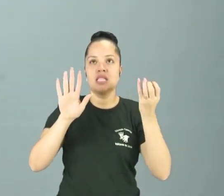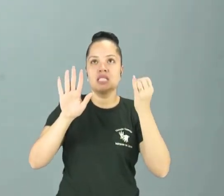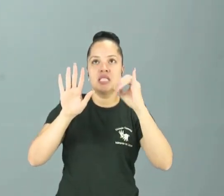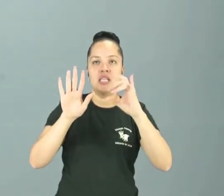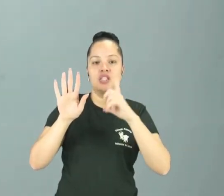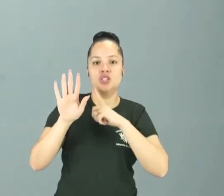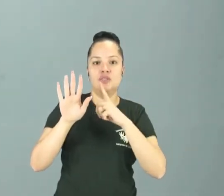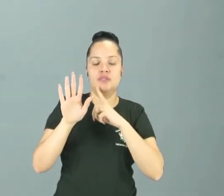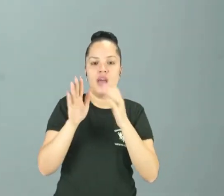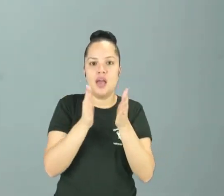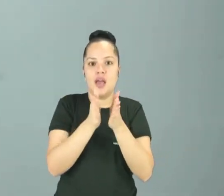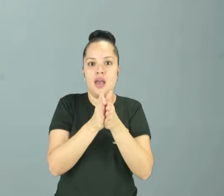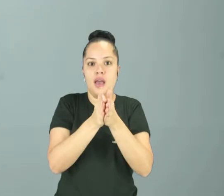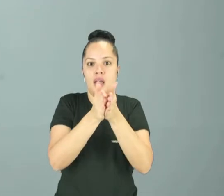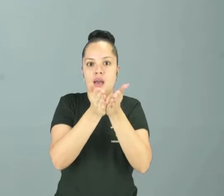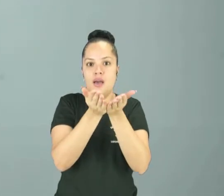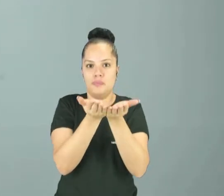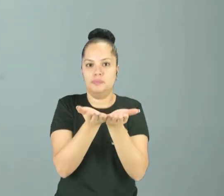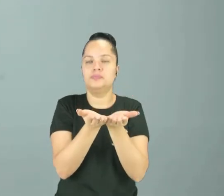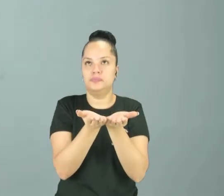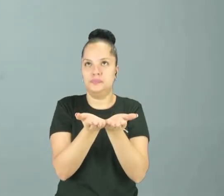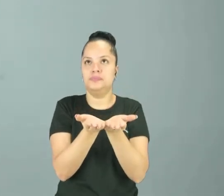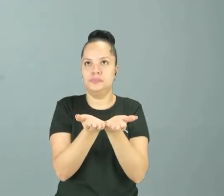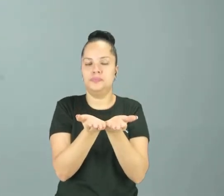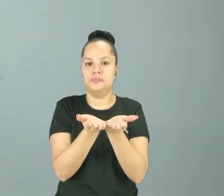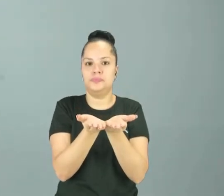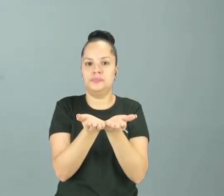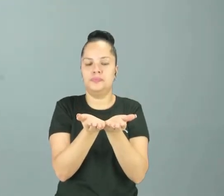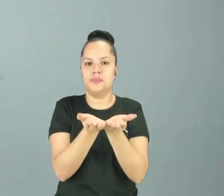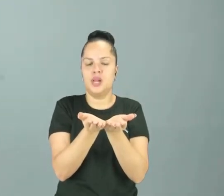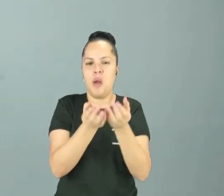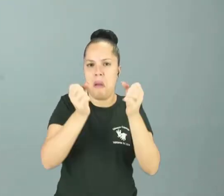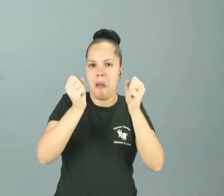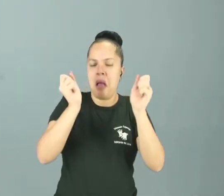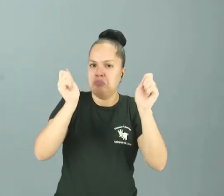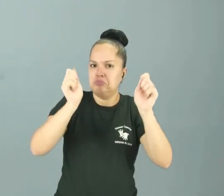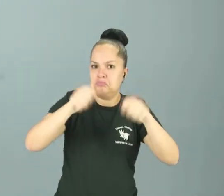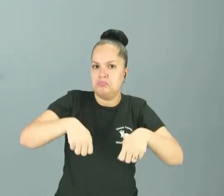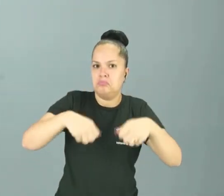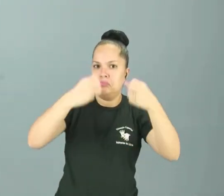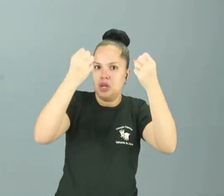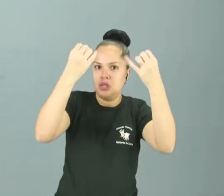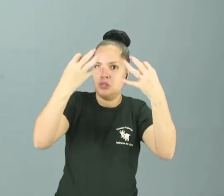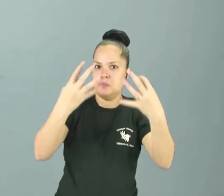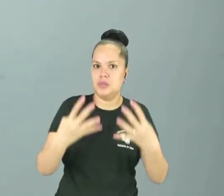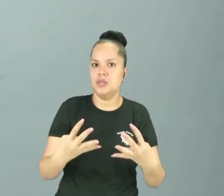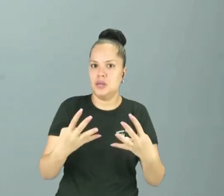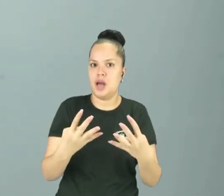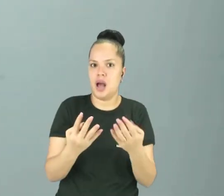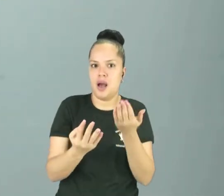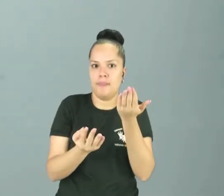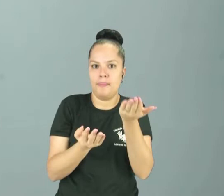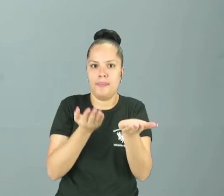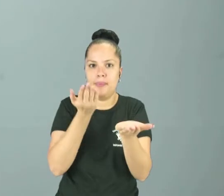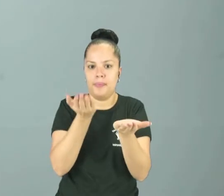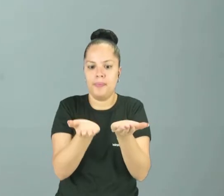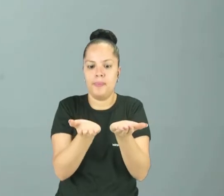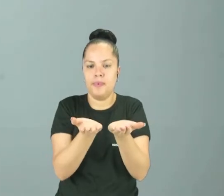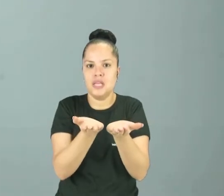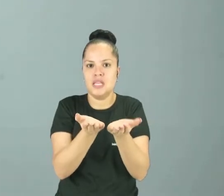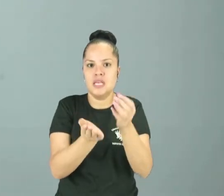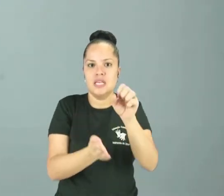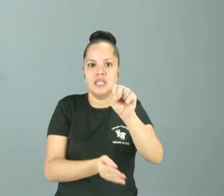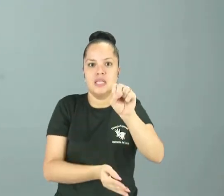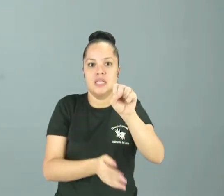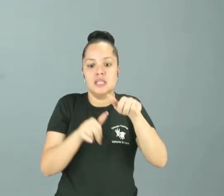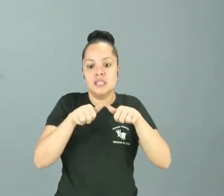essa imagem aqui que você está observando, eu posso dizer que essa imagem é simétrica em relação a essa. E